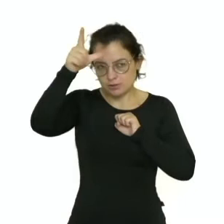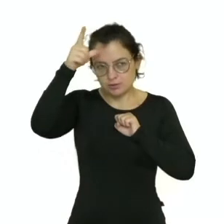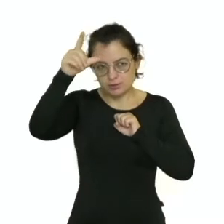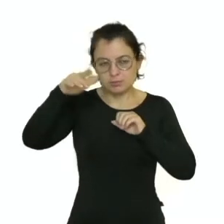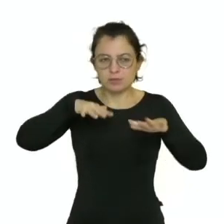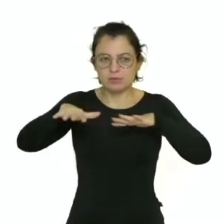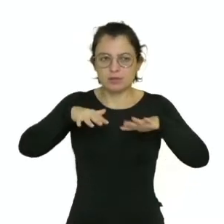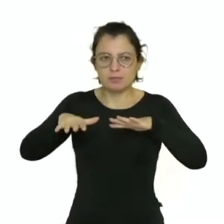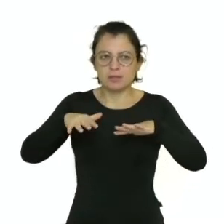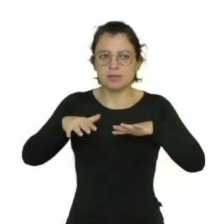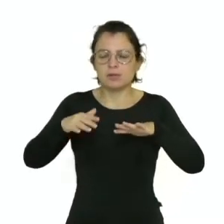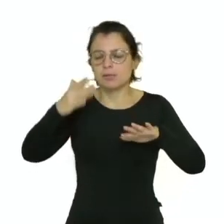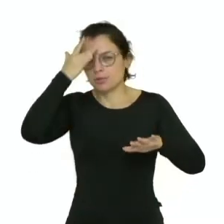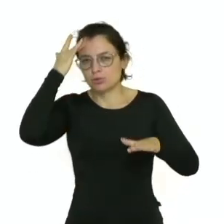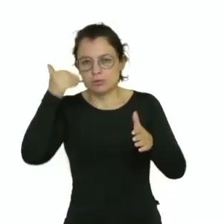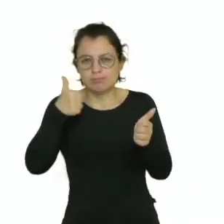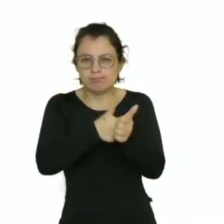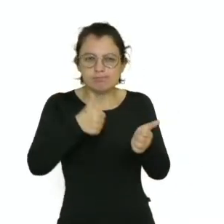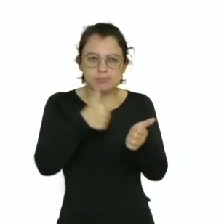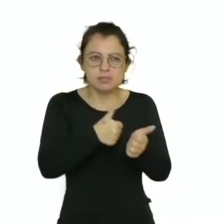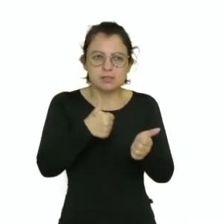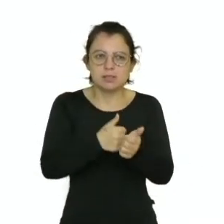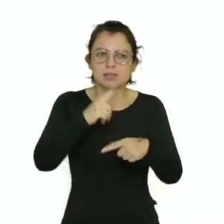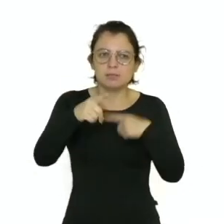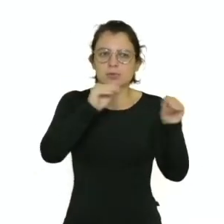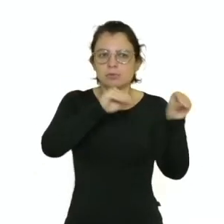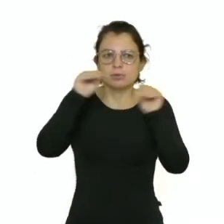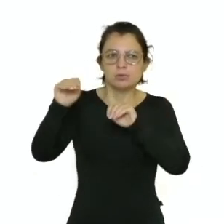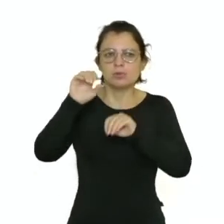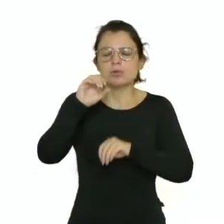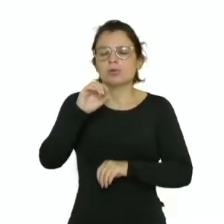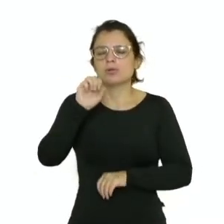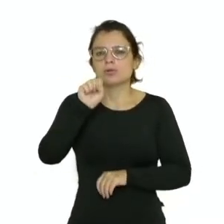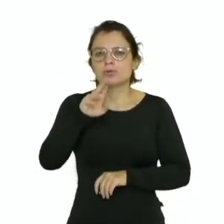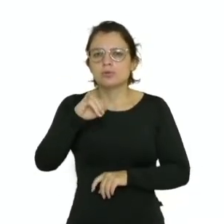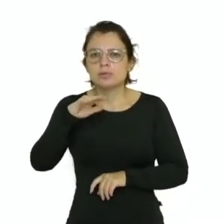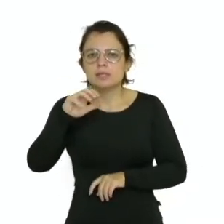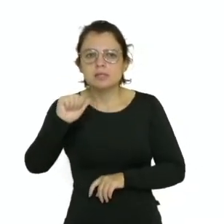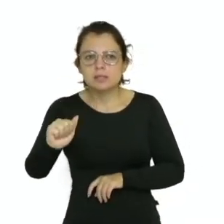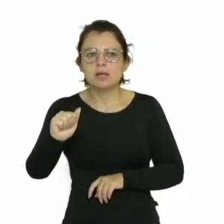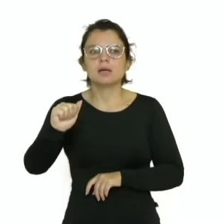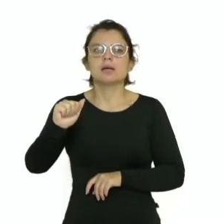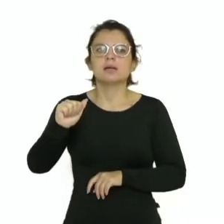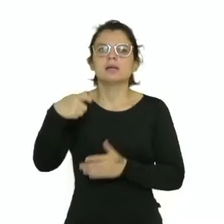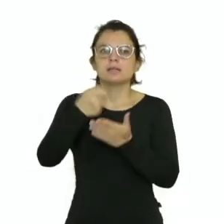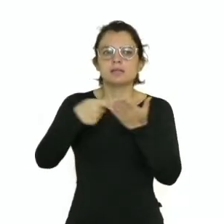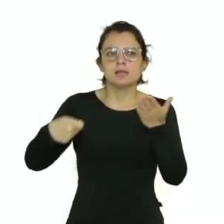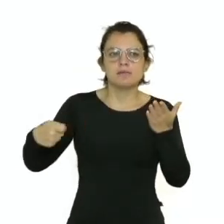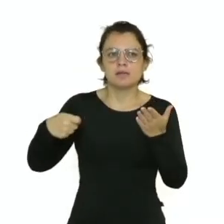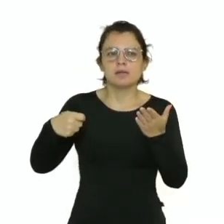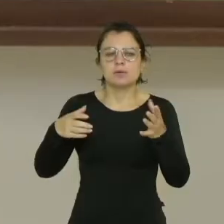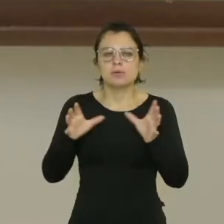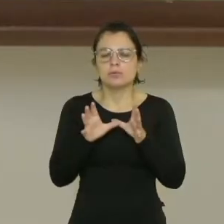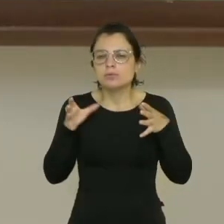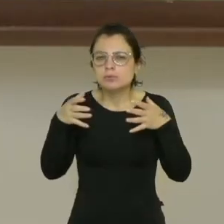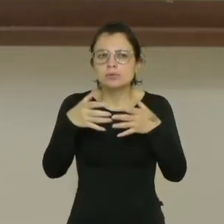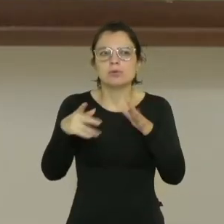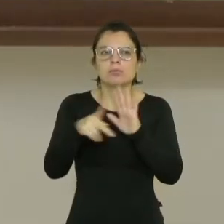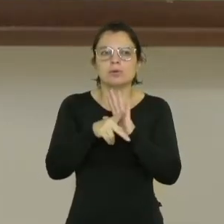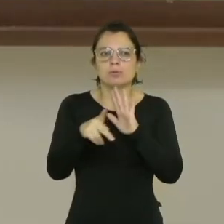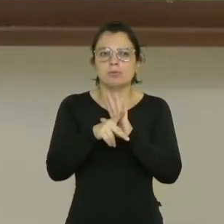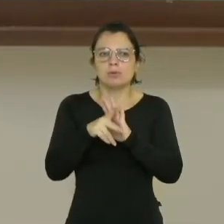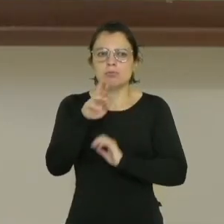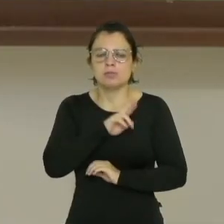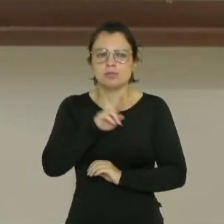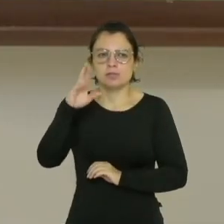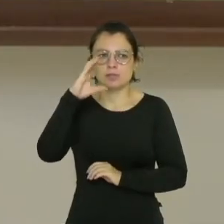onde escreveu as instituições da religião cristã, uma síntese das suas ideias reformistas. Aqui no Brasil, existe a